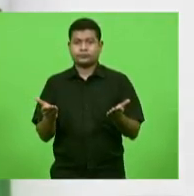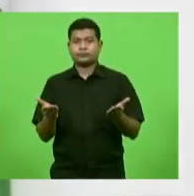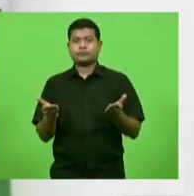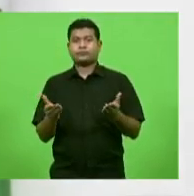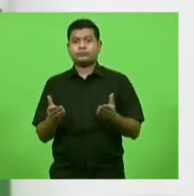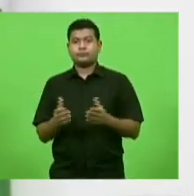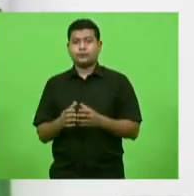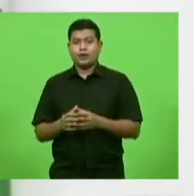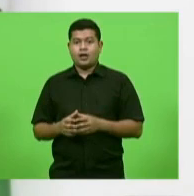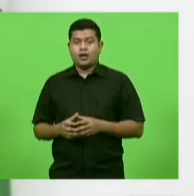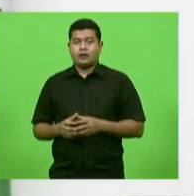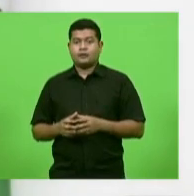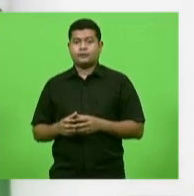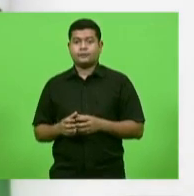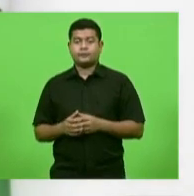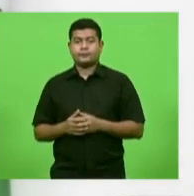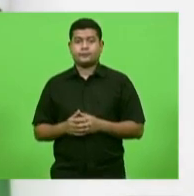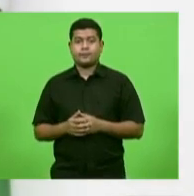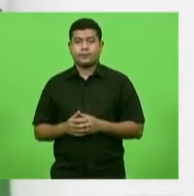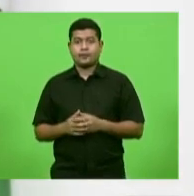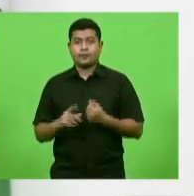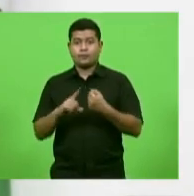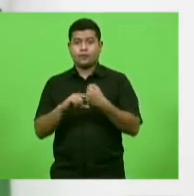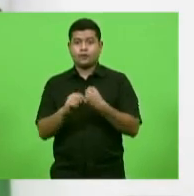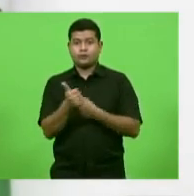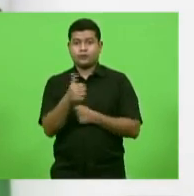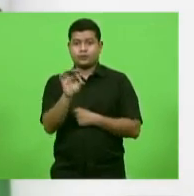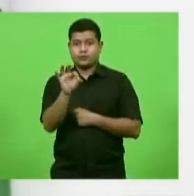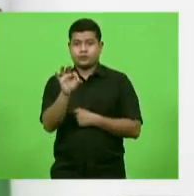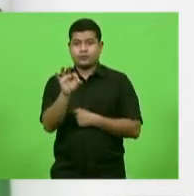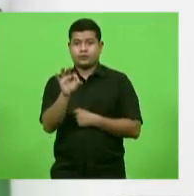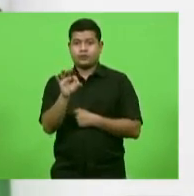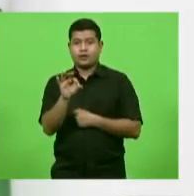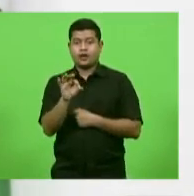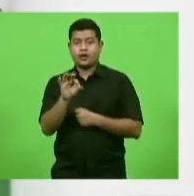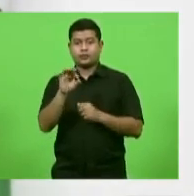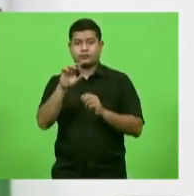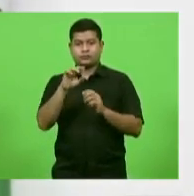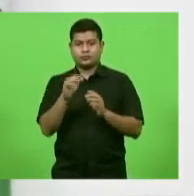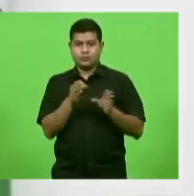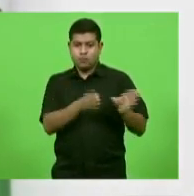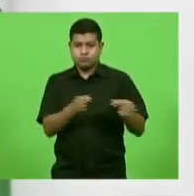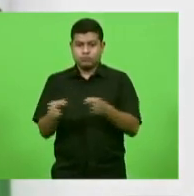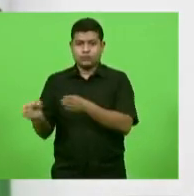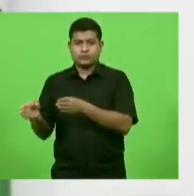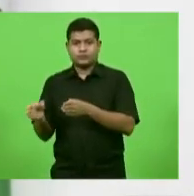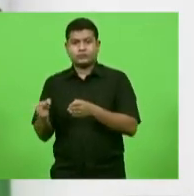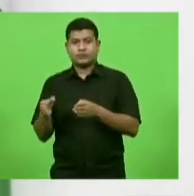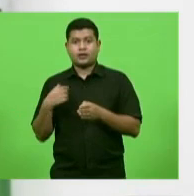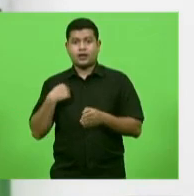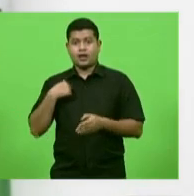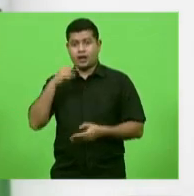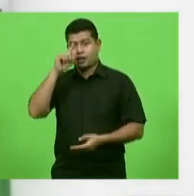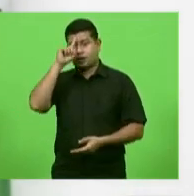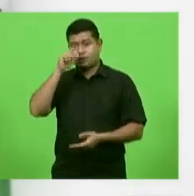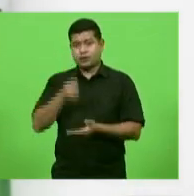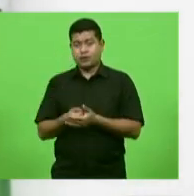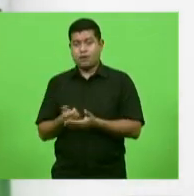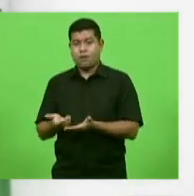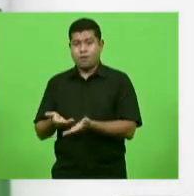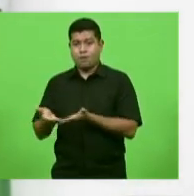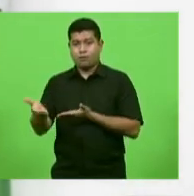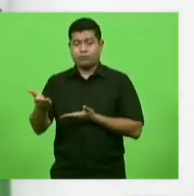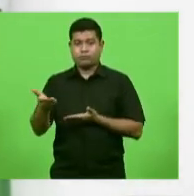pares, o artigo 10 do roteiro, ele determina o início da coleta do voto